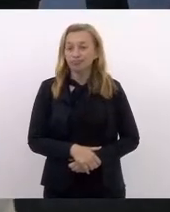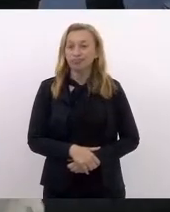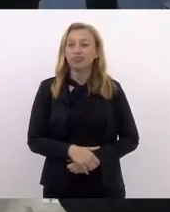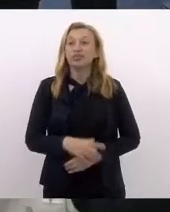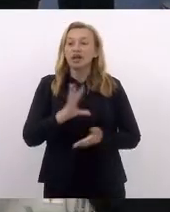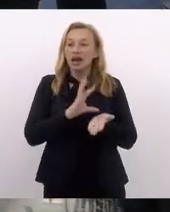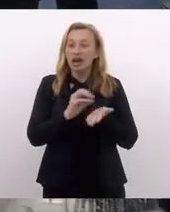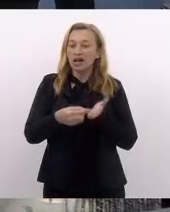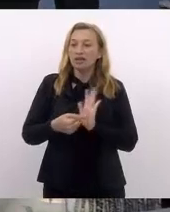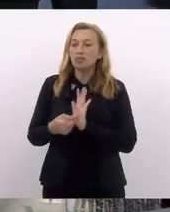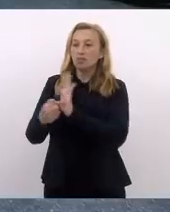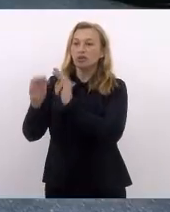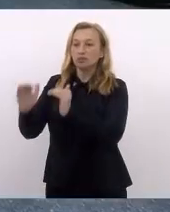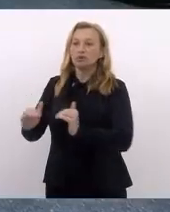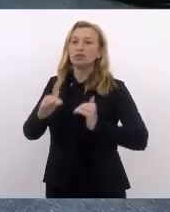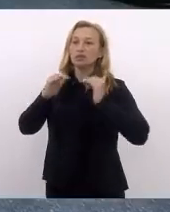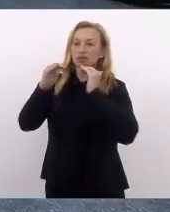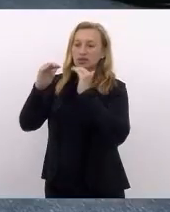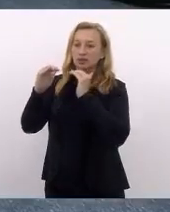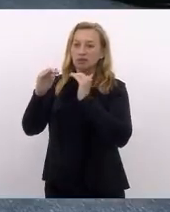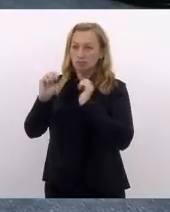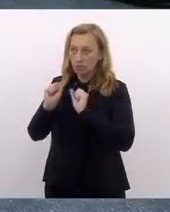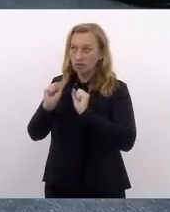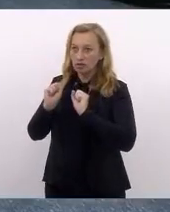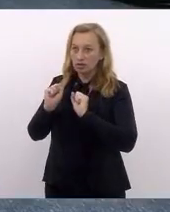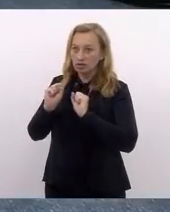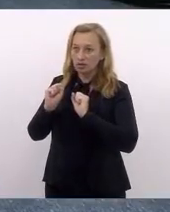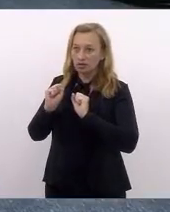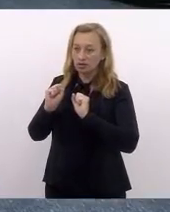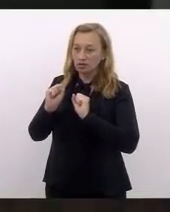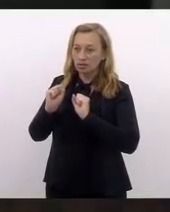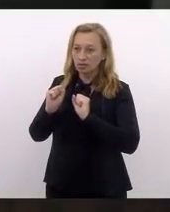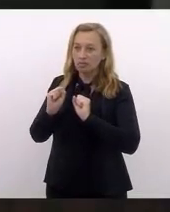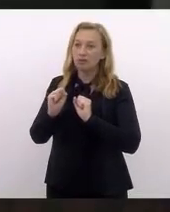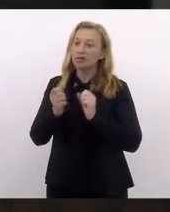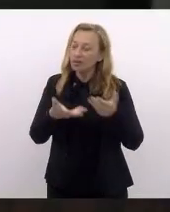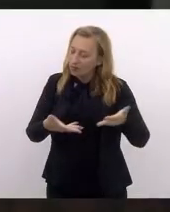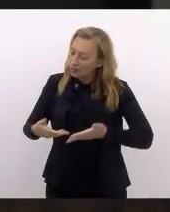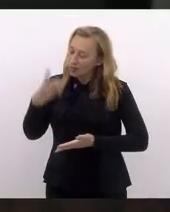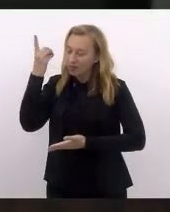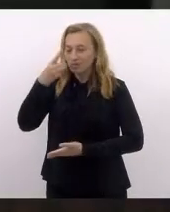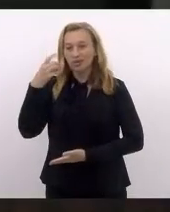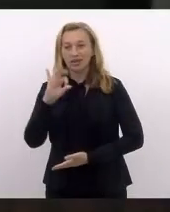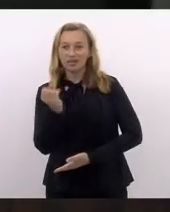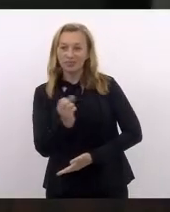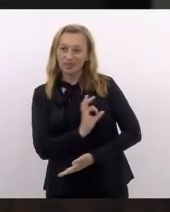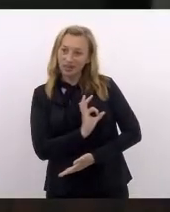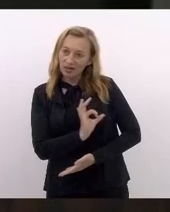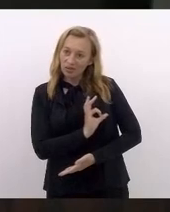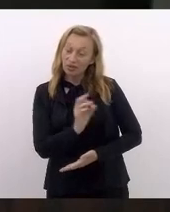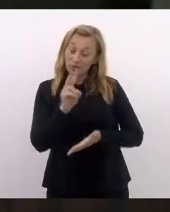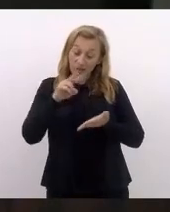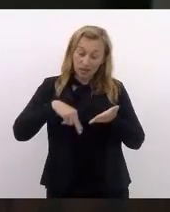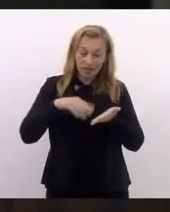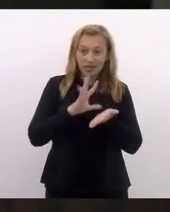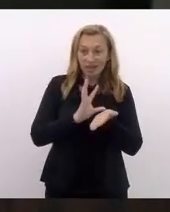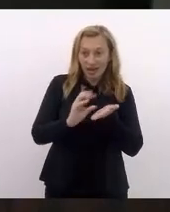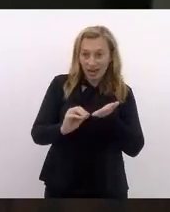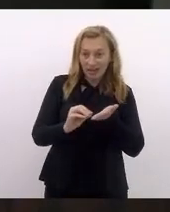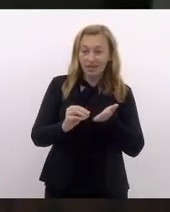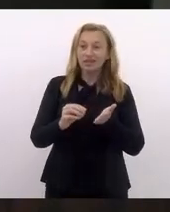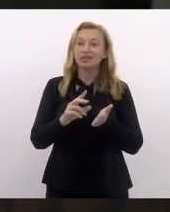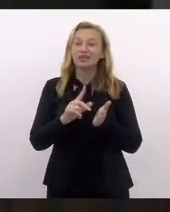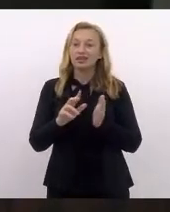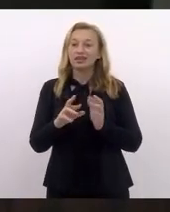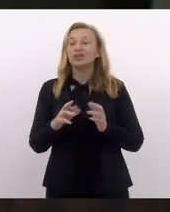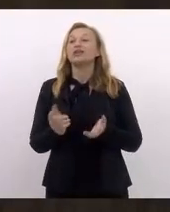a ata reflete com exatidão posso presidência convida a deputada Martha Rocha fazendo a leitura da ata